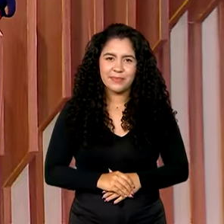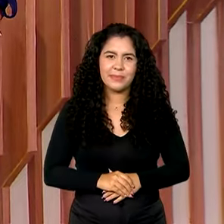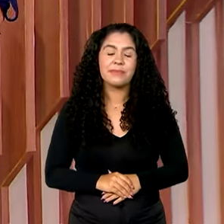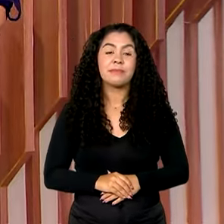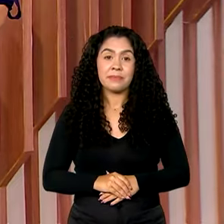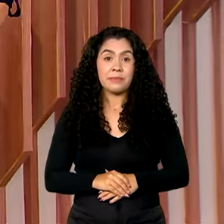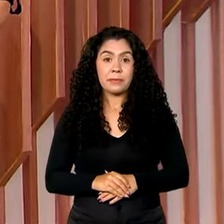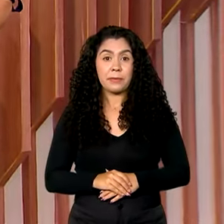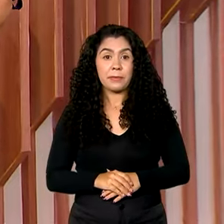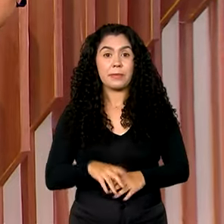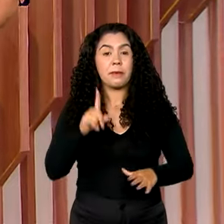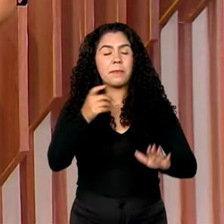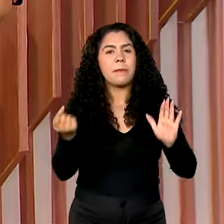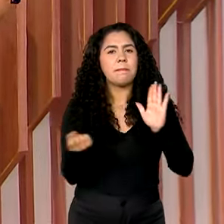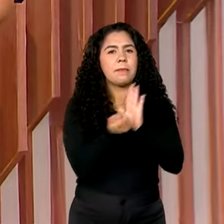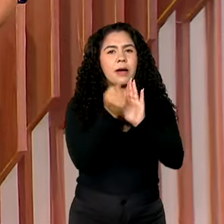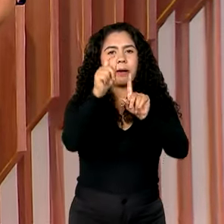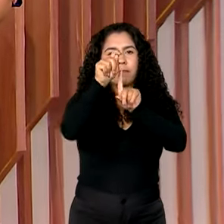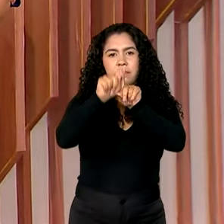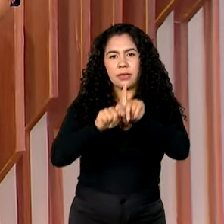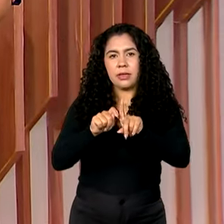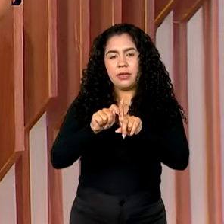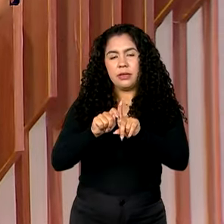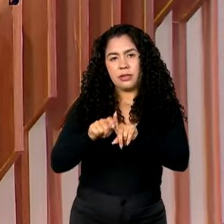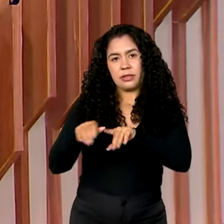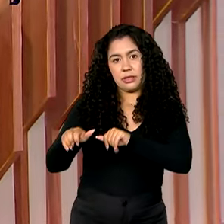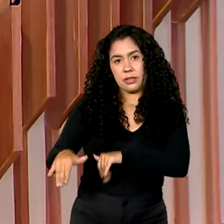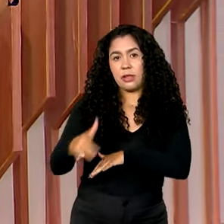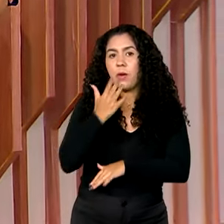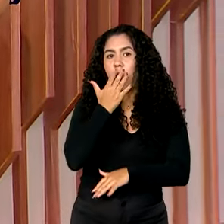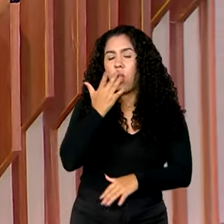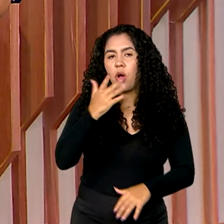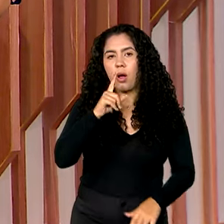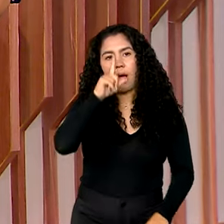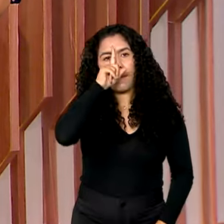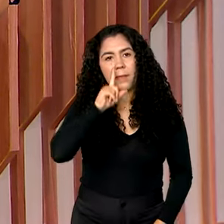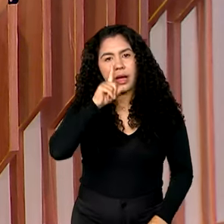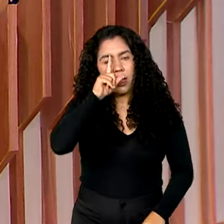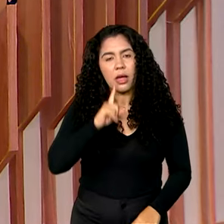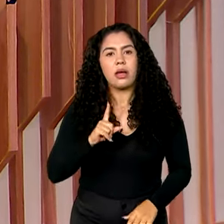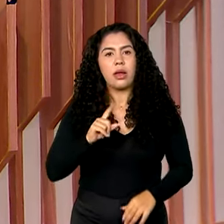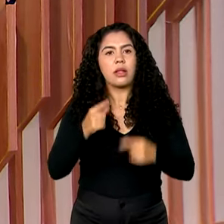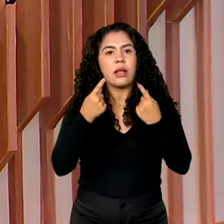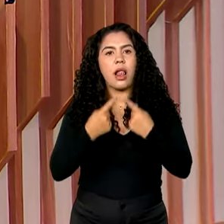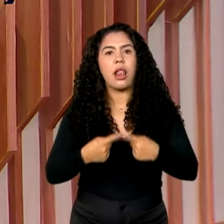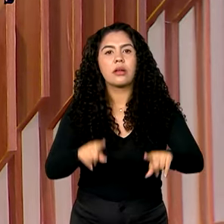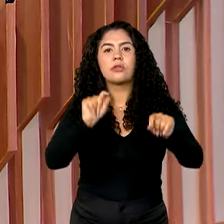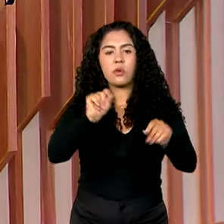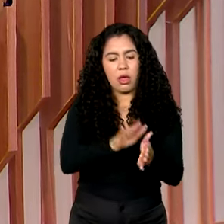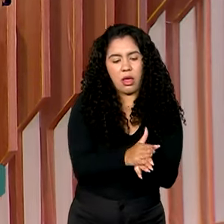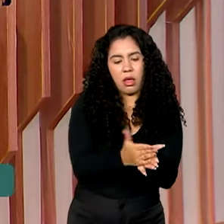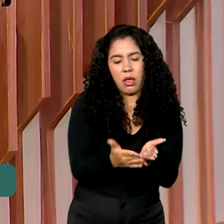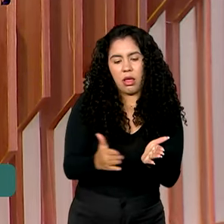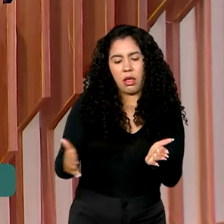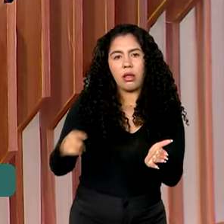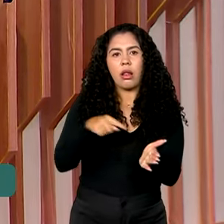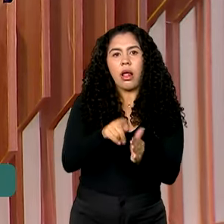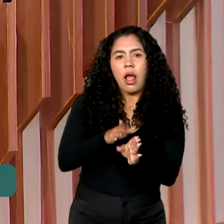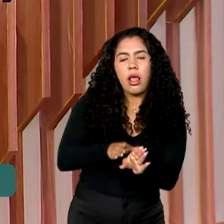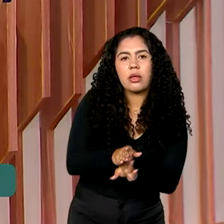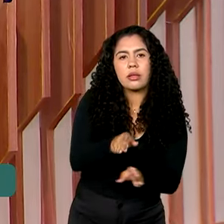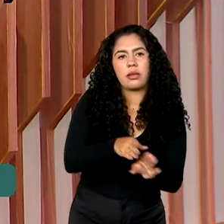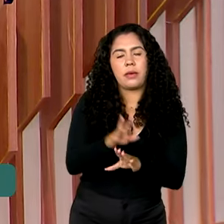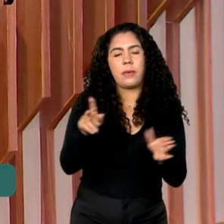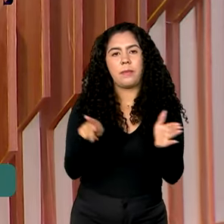Para marcar o Setembro Amarelo, o Ministério da Saúde lançou a versão em português de um guia da OMS que orienta sobre